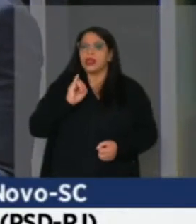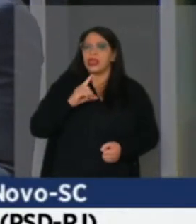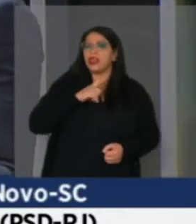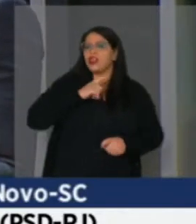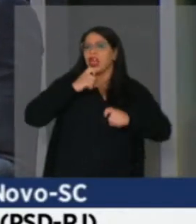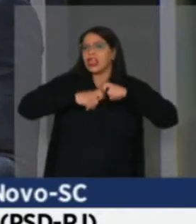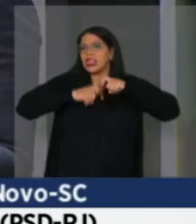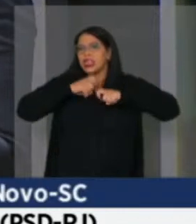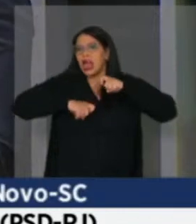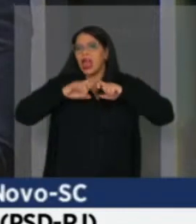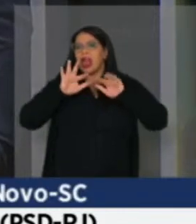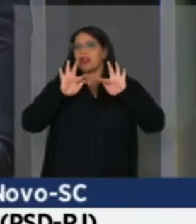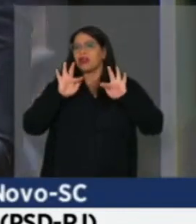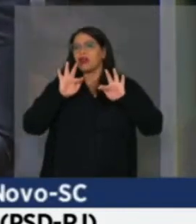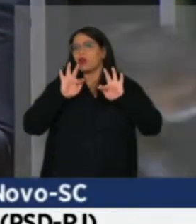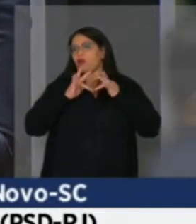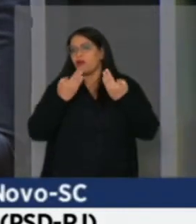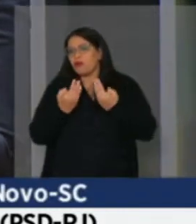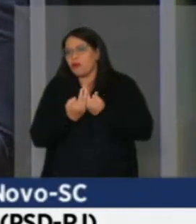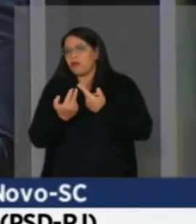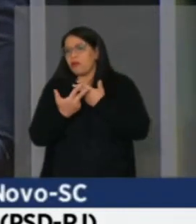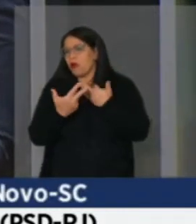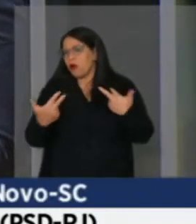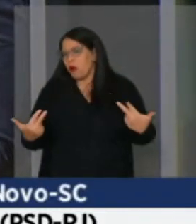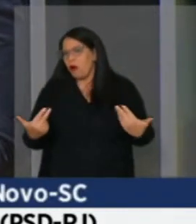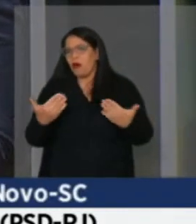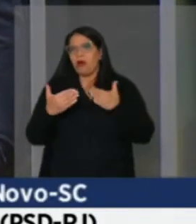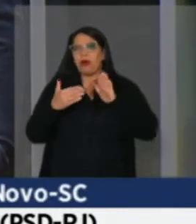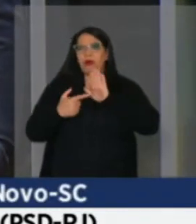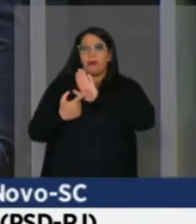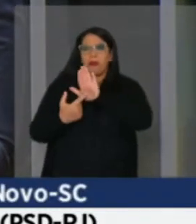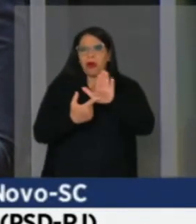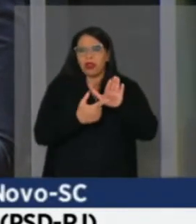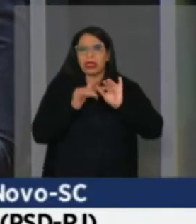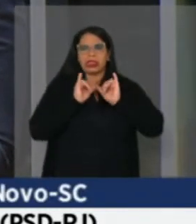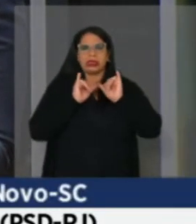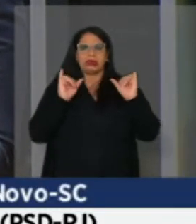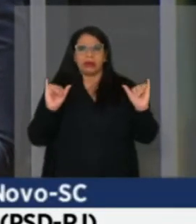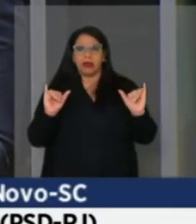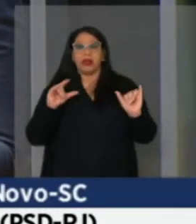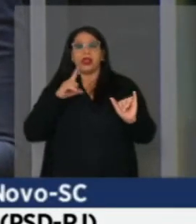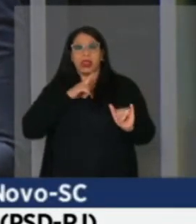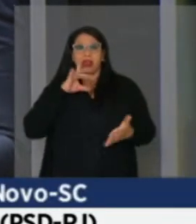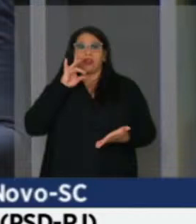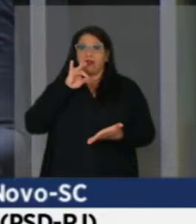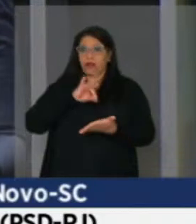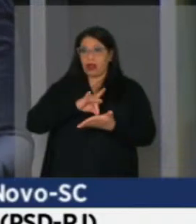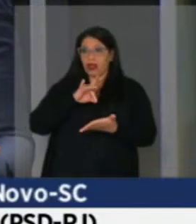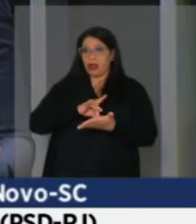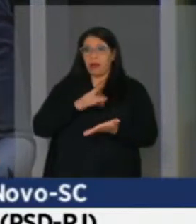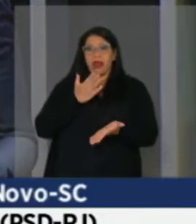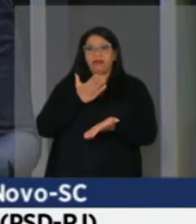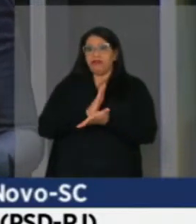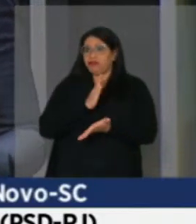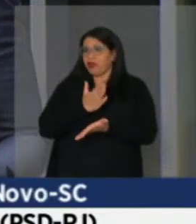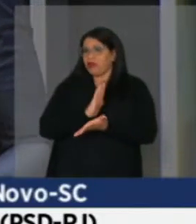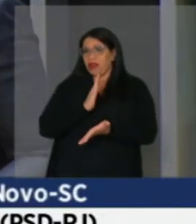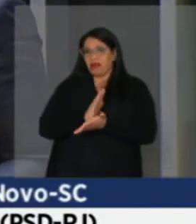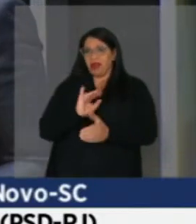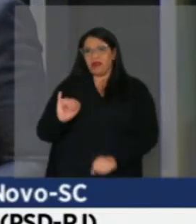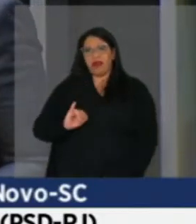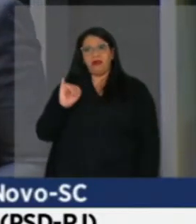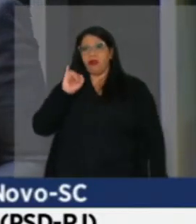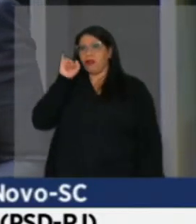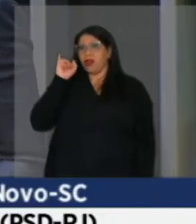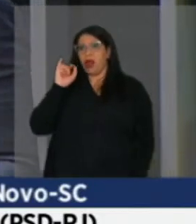não, os únicos a trazerem esse tipo de informação e que de fato são irrelevantes foi a própria